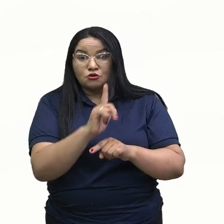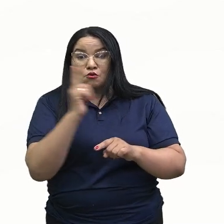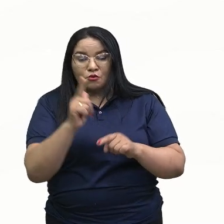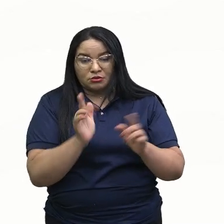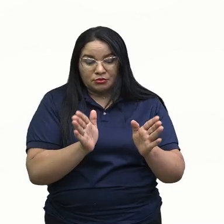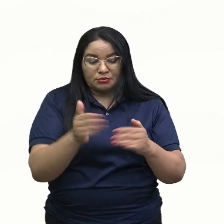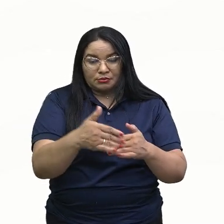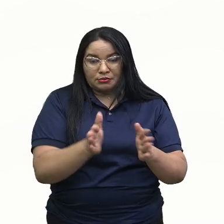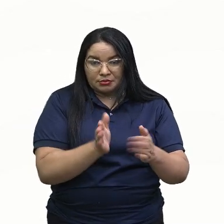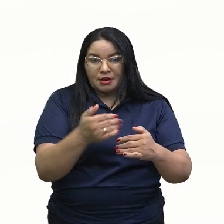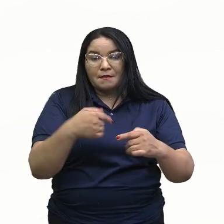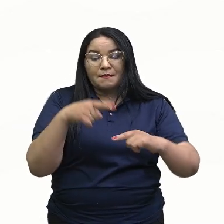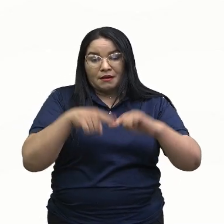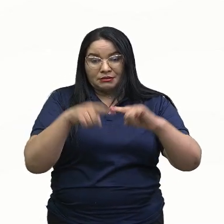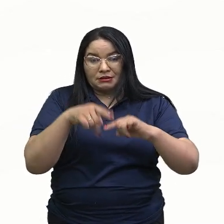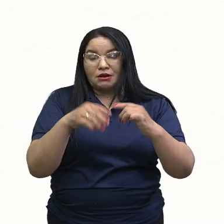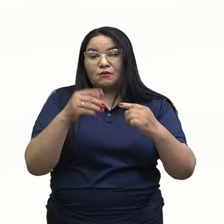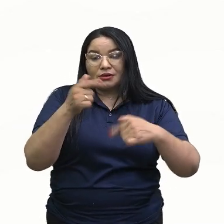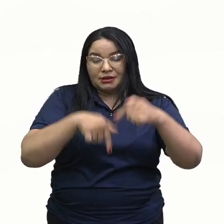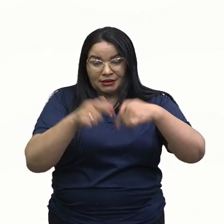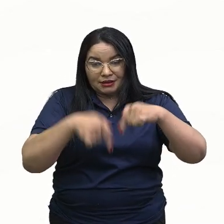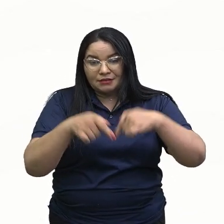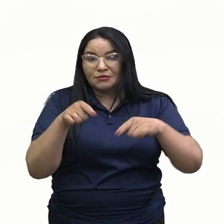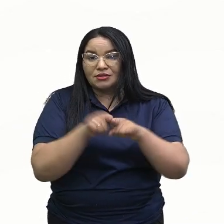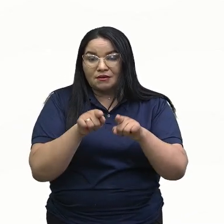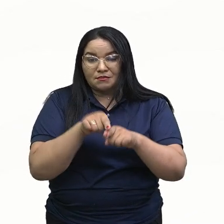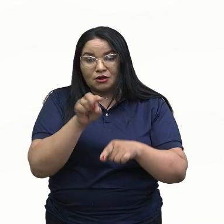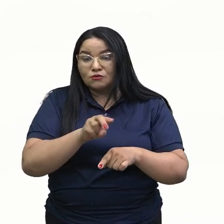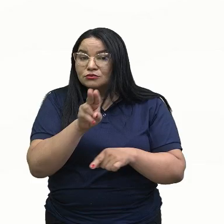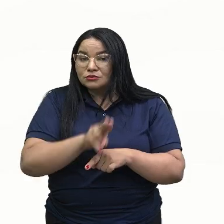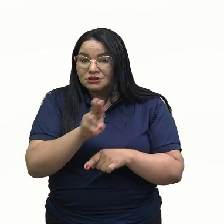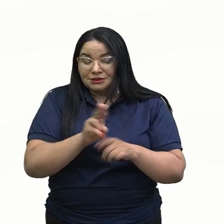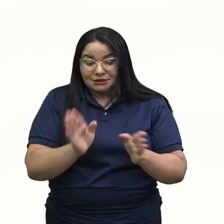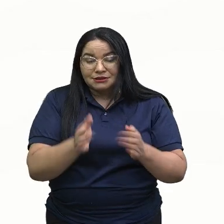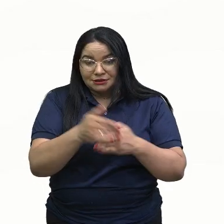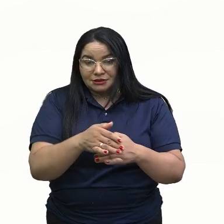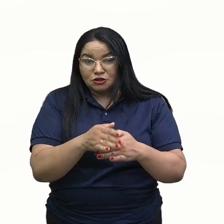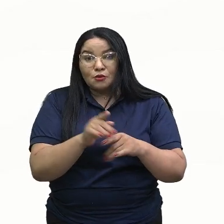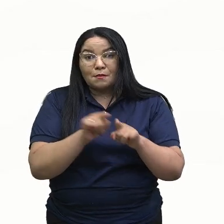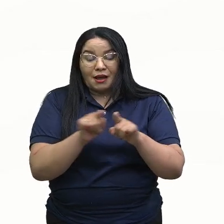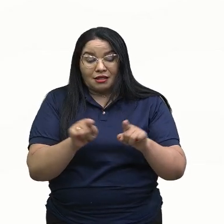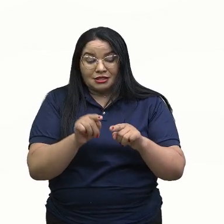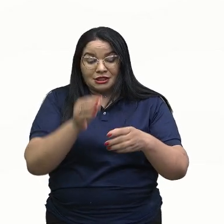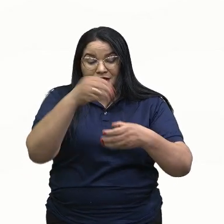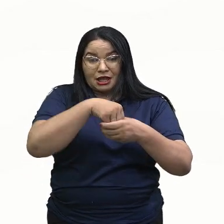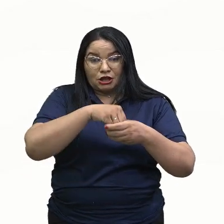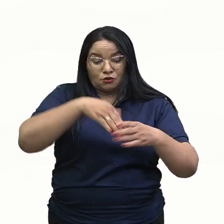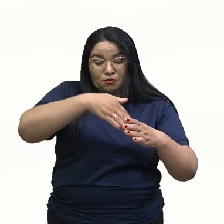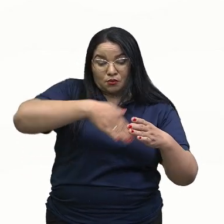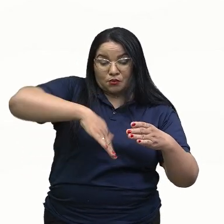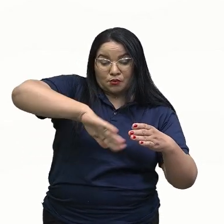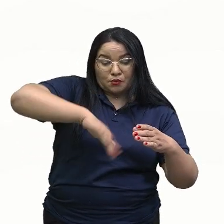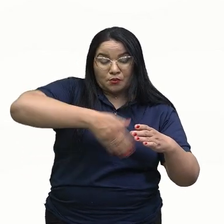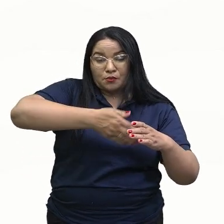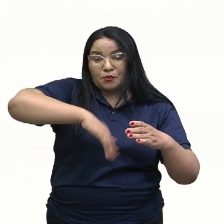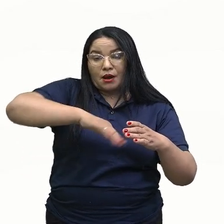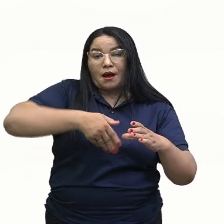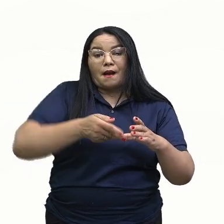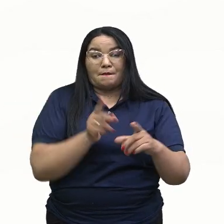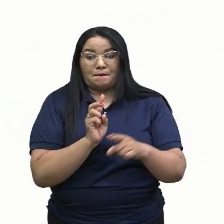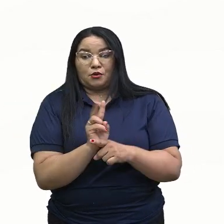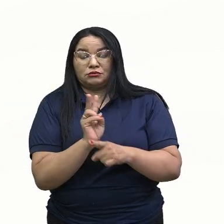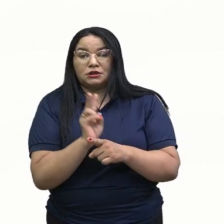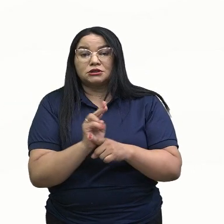de produtos químicos. E claro, essas caixas elas são revestidas ali dentro para proteger, porque se a gente está falando de